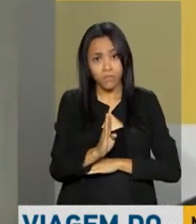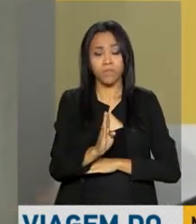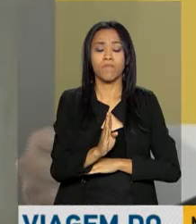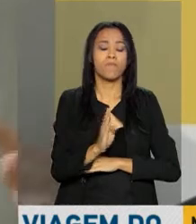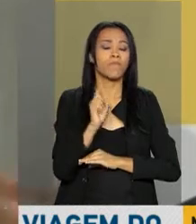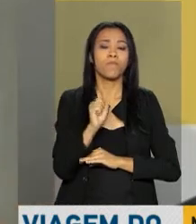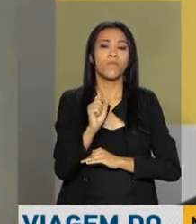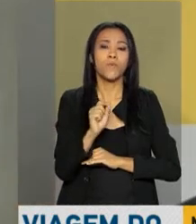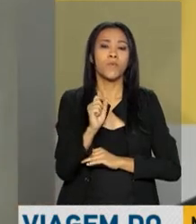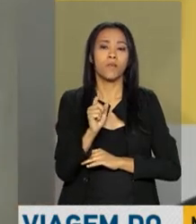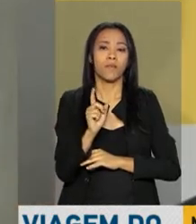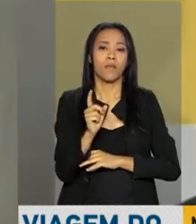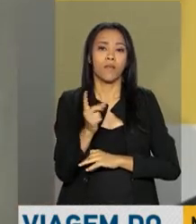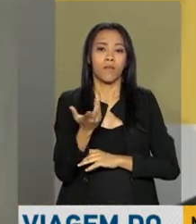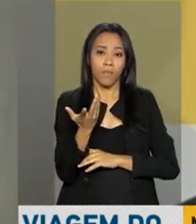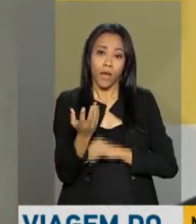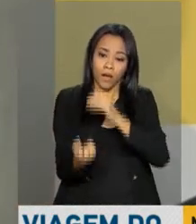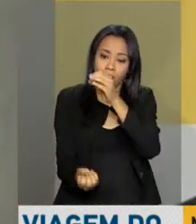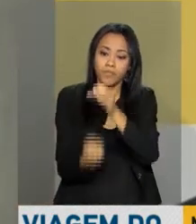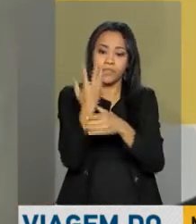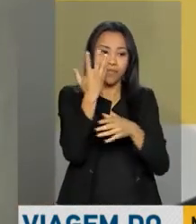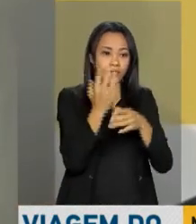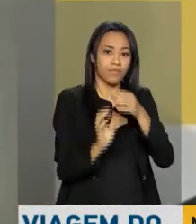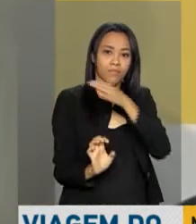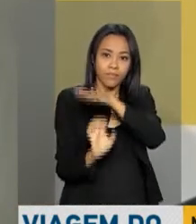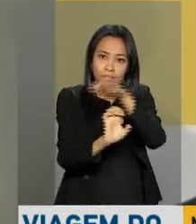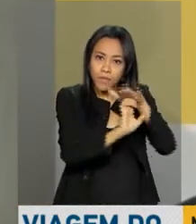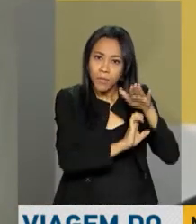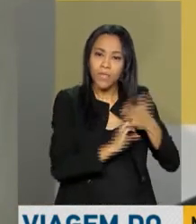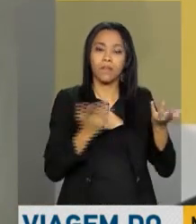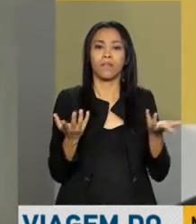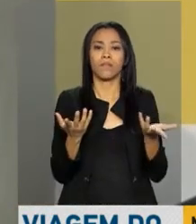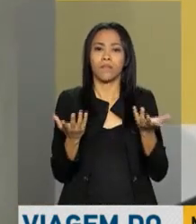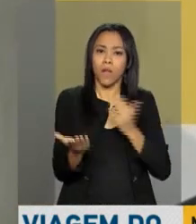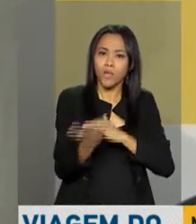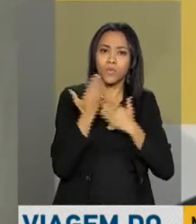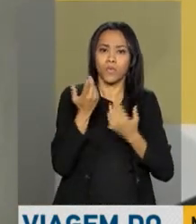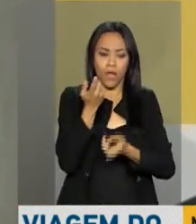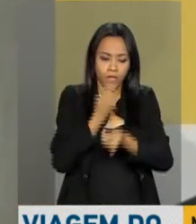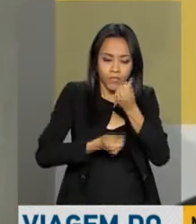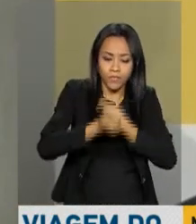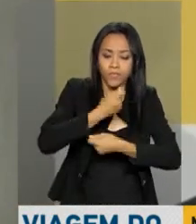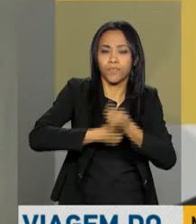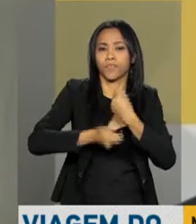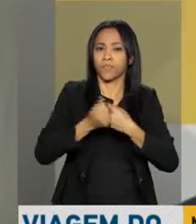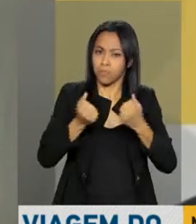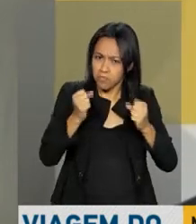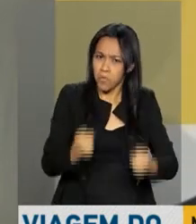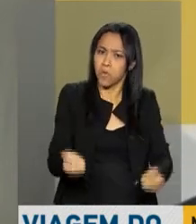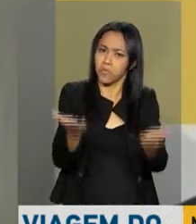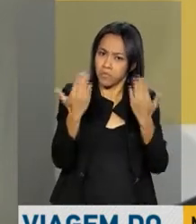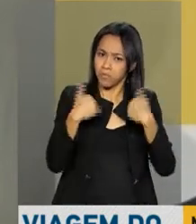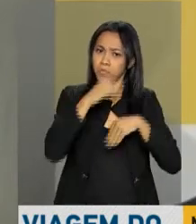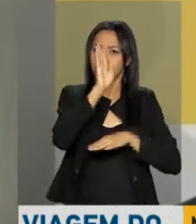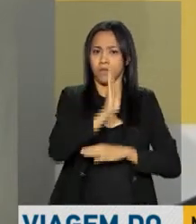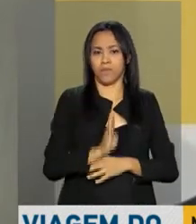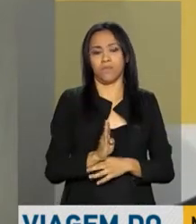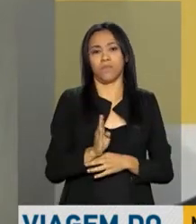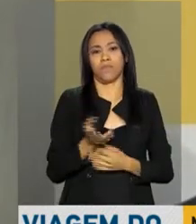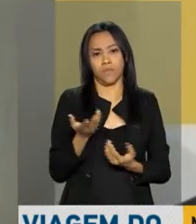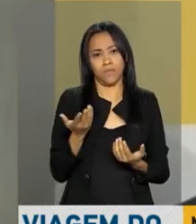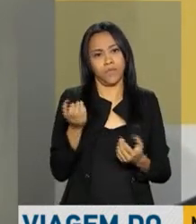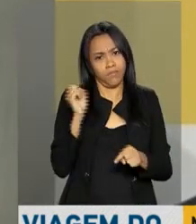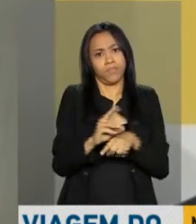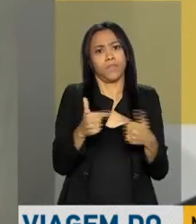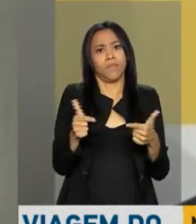ampliar nossa infraestrutura nossa economia gerar empregos por todos estejam